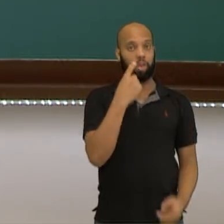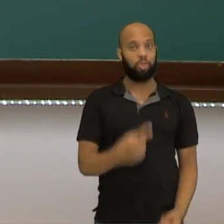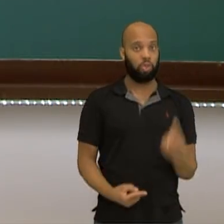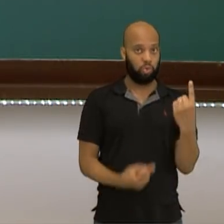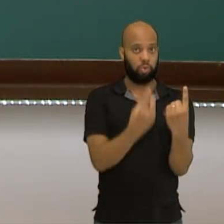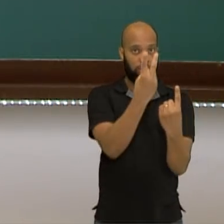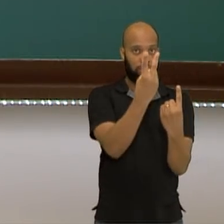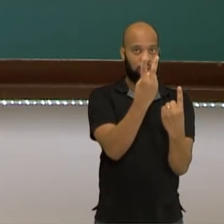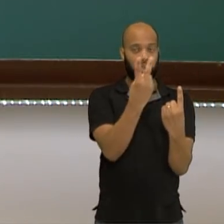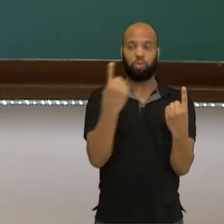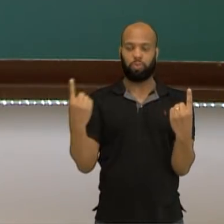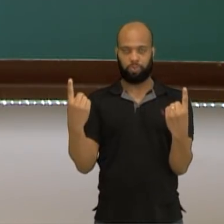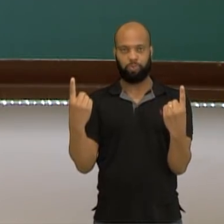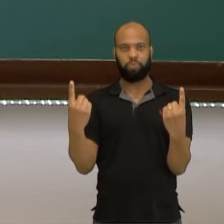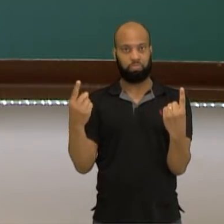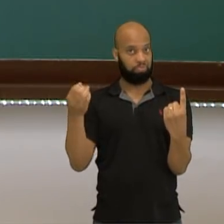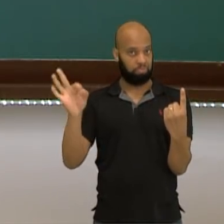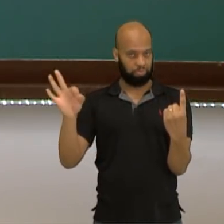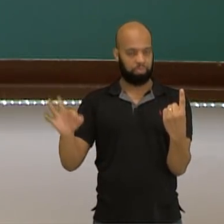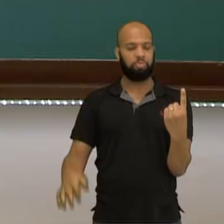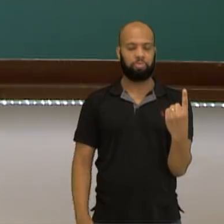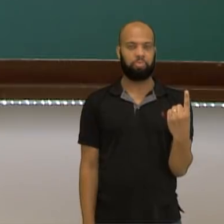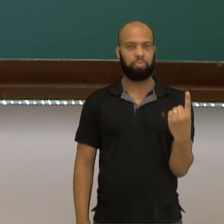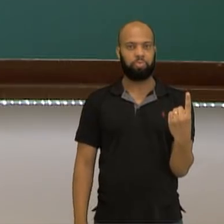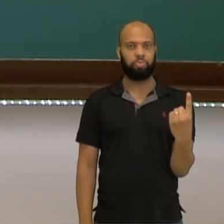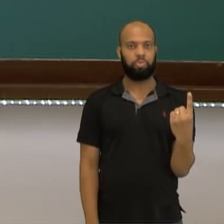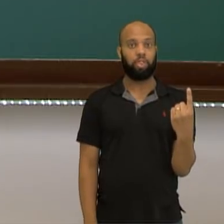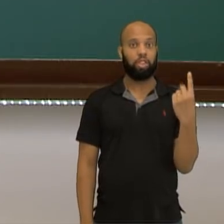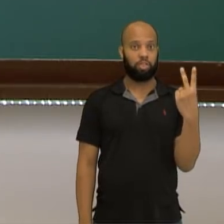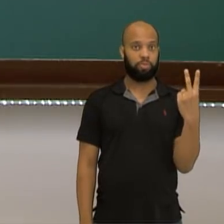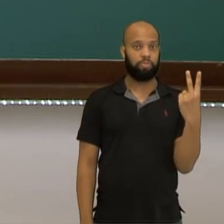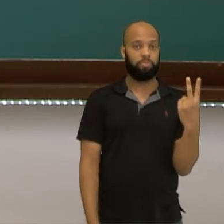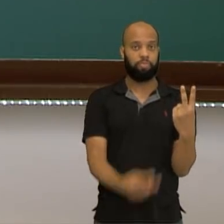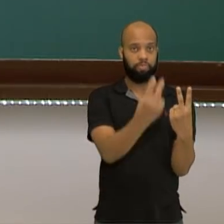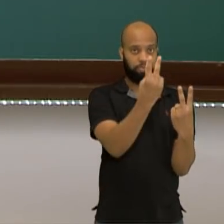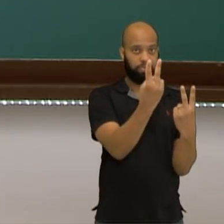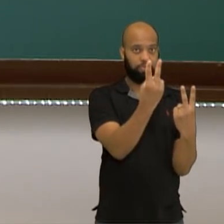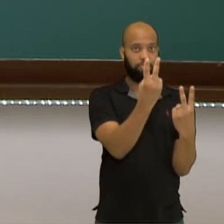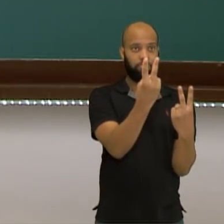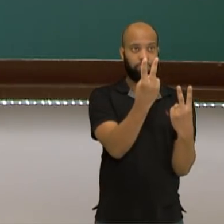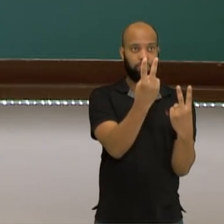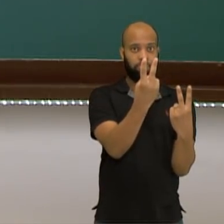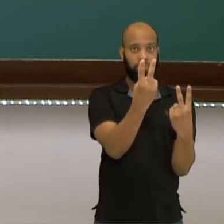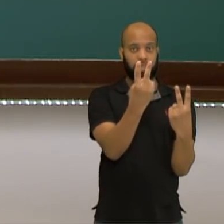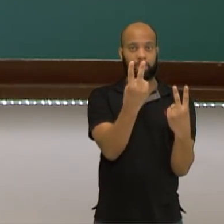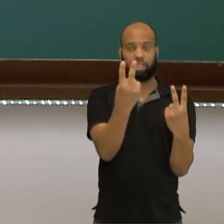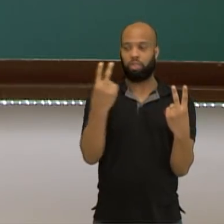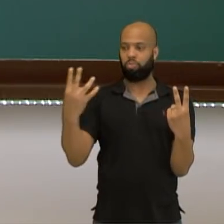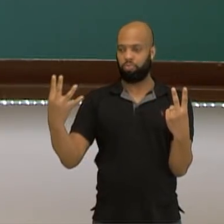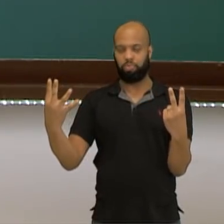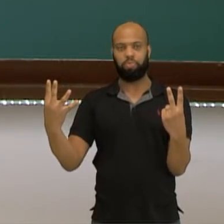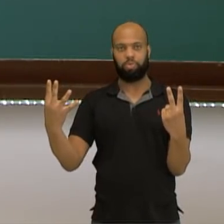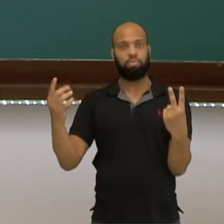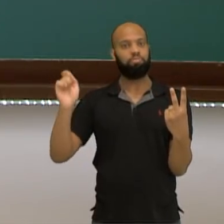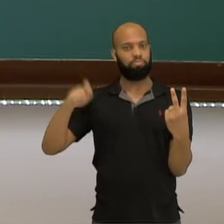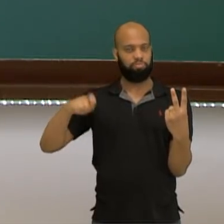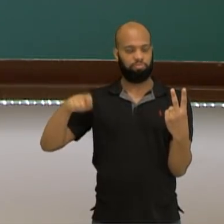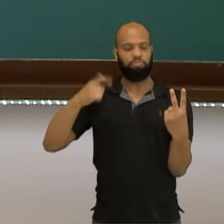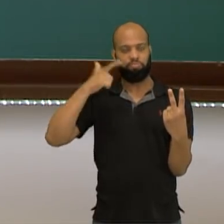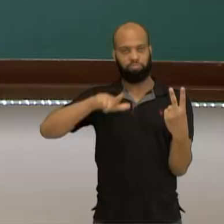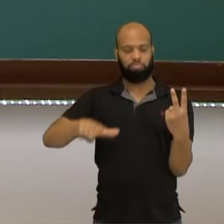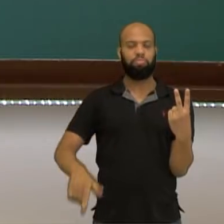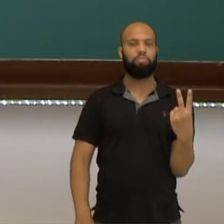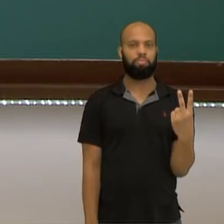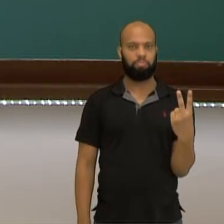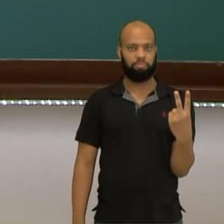quadrado, 1, quadradinho de 1. 2 ao quadrado, 4. Consegui formar um